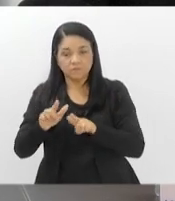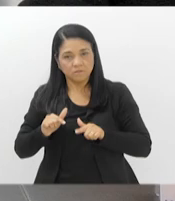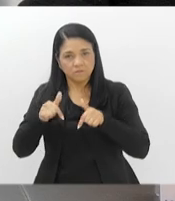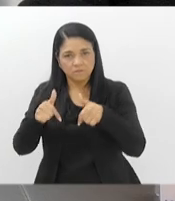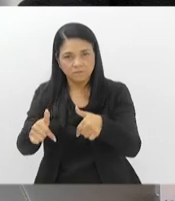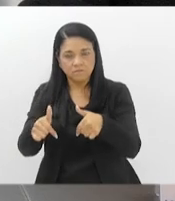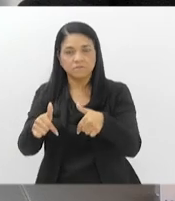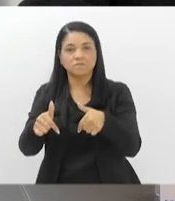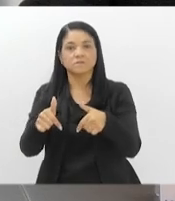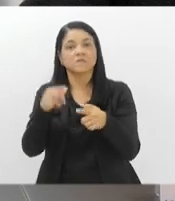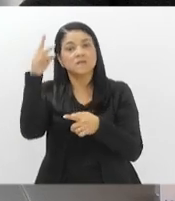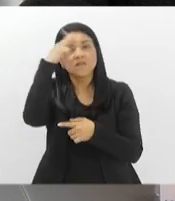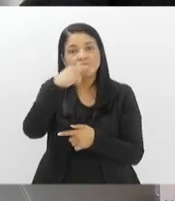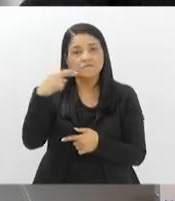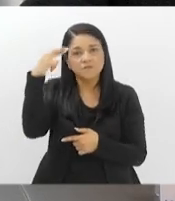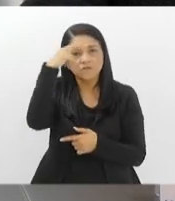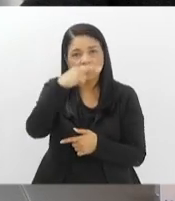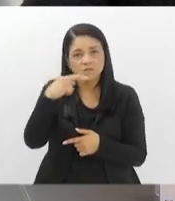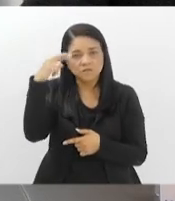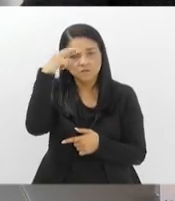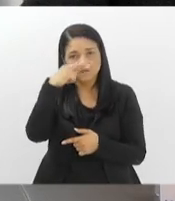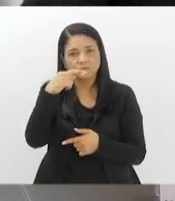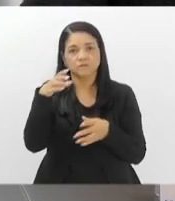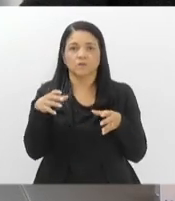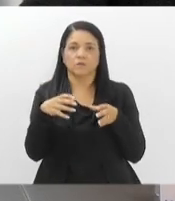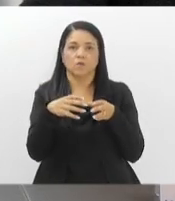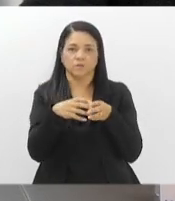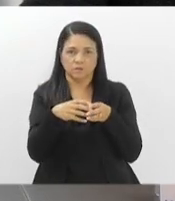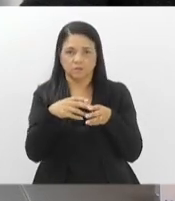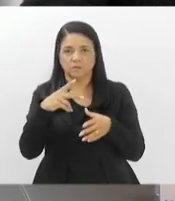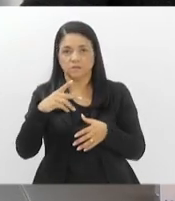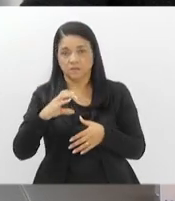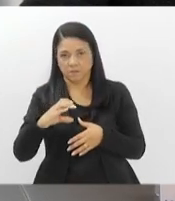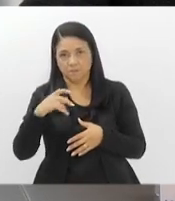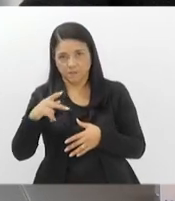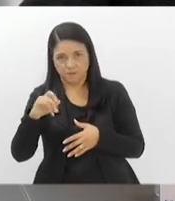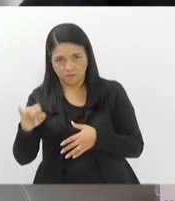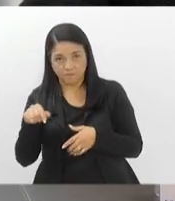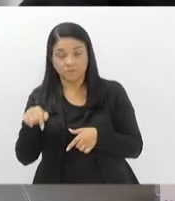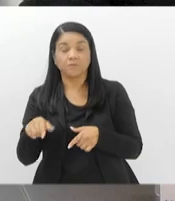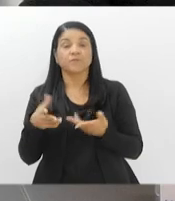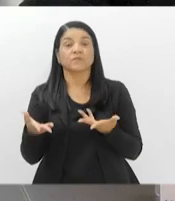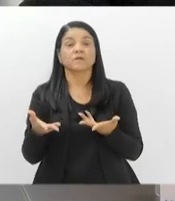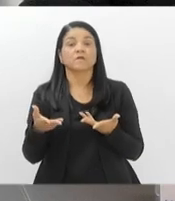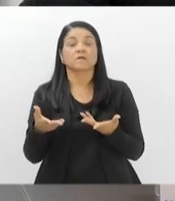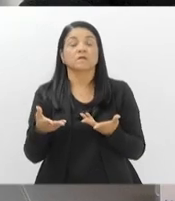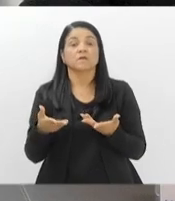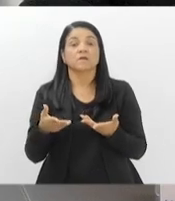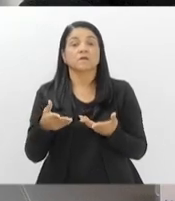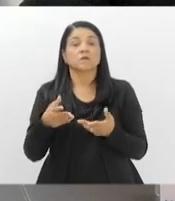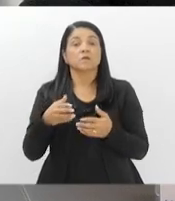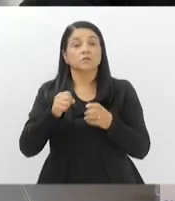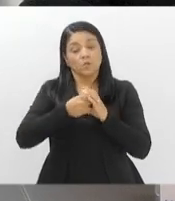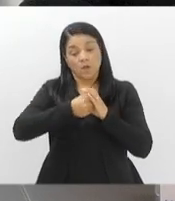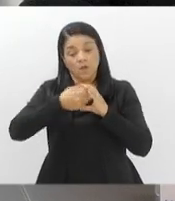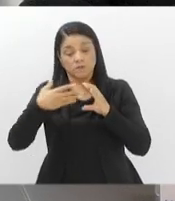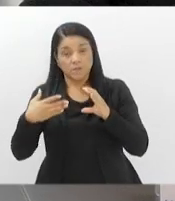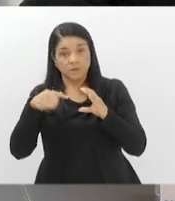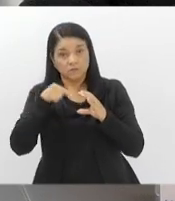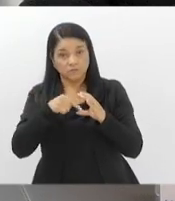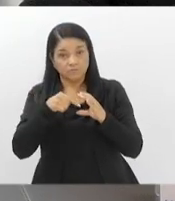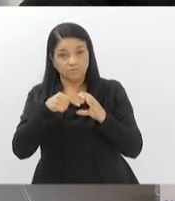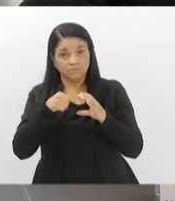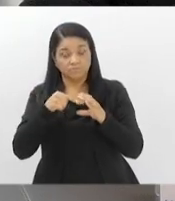dos trabalhos investigativos desta comissão e já em relação ao aspecto